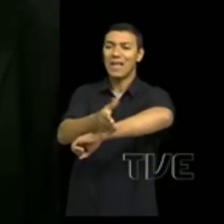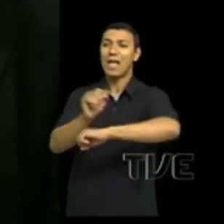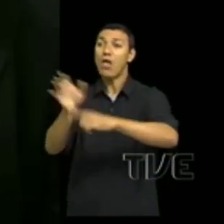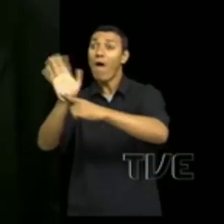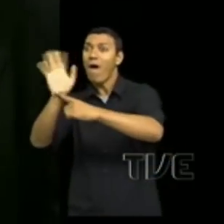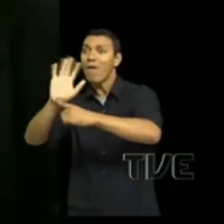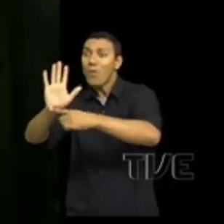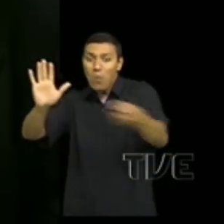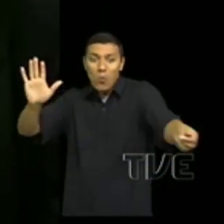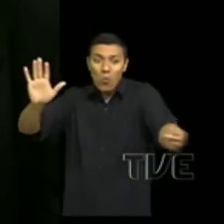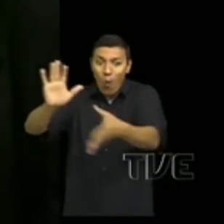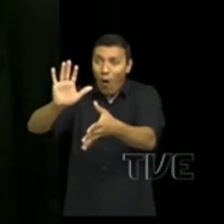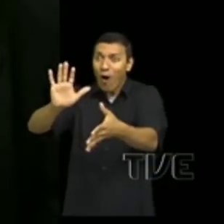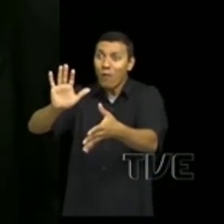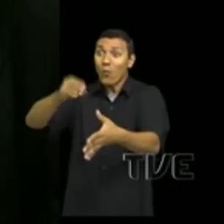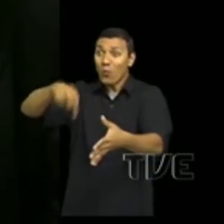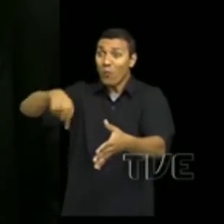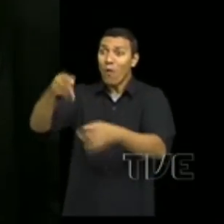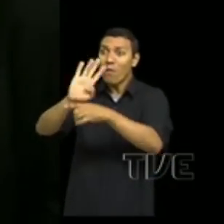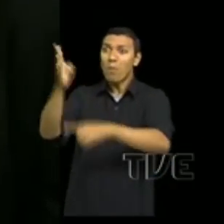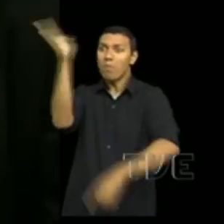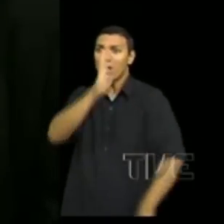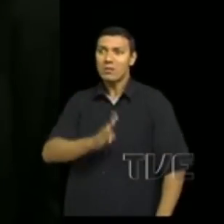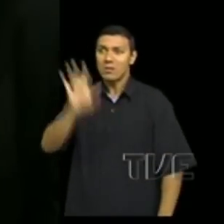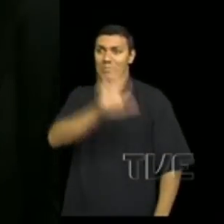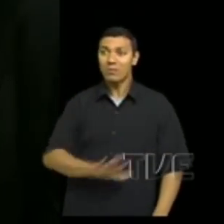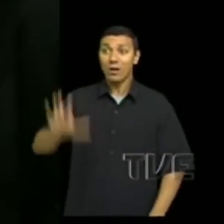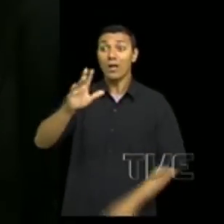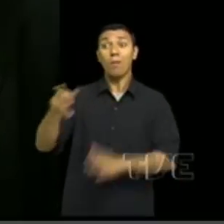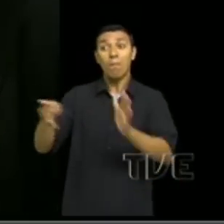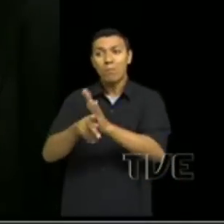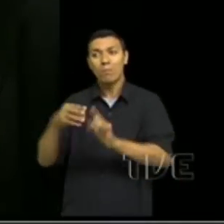filmografia recente do cinema brasileiro e gaúcho.